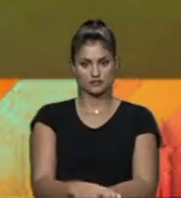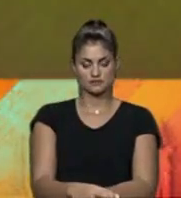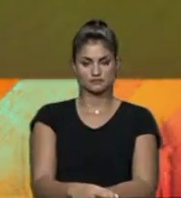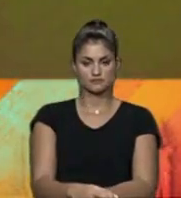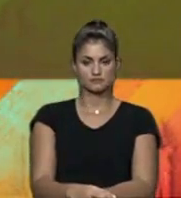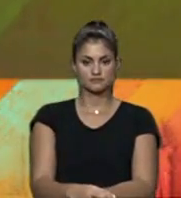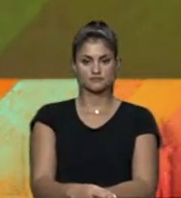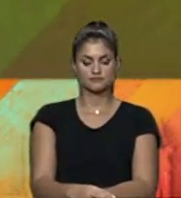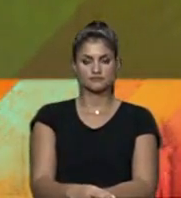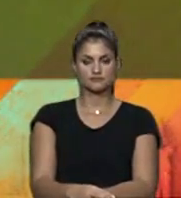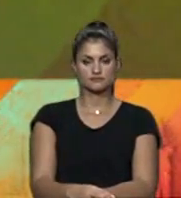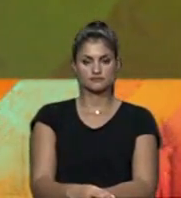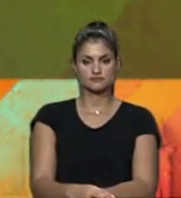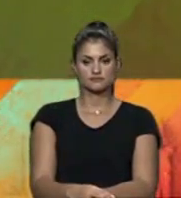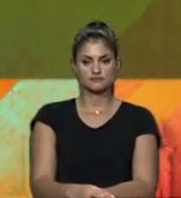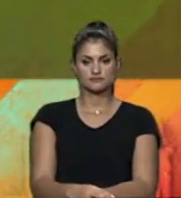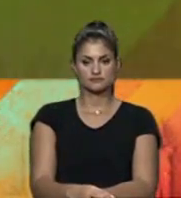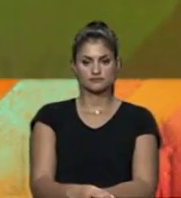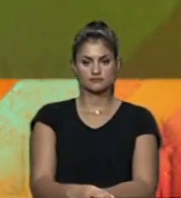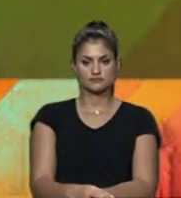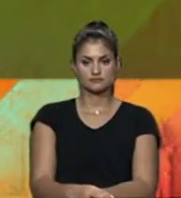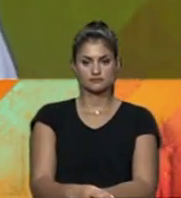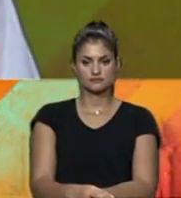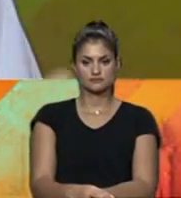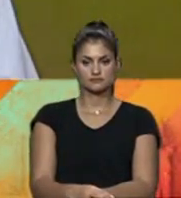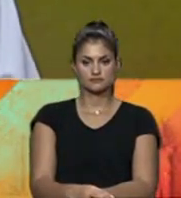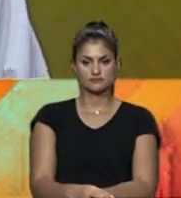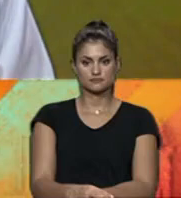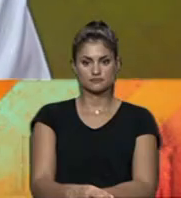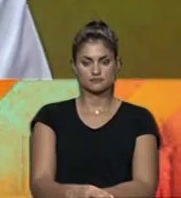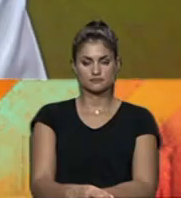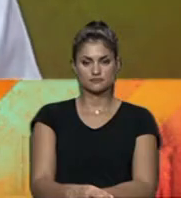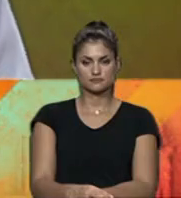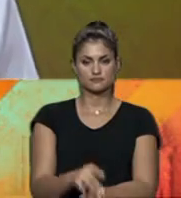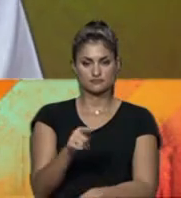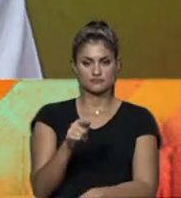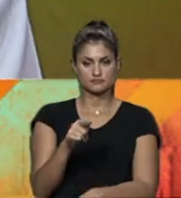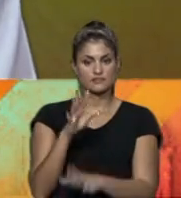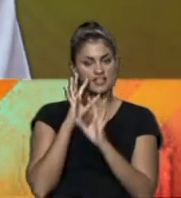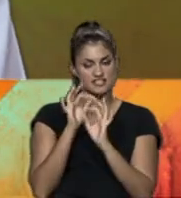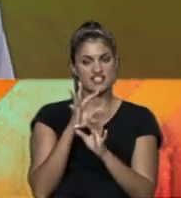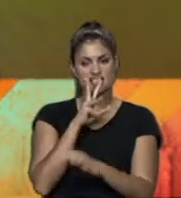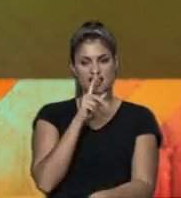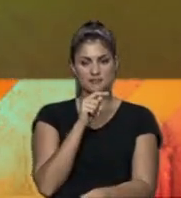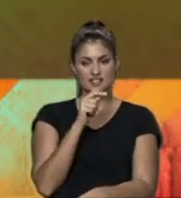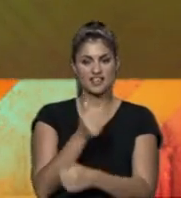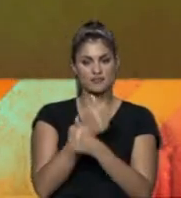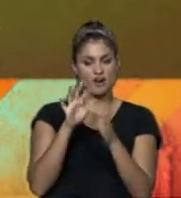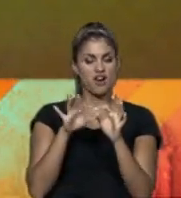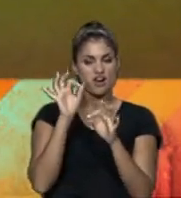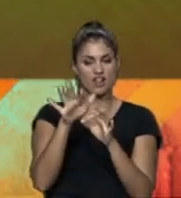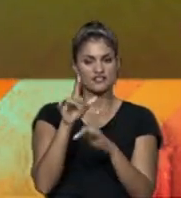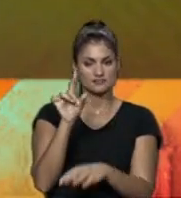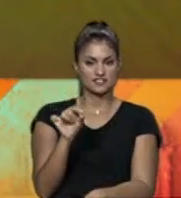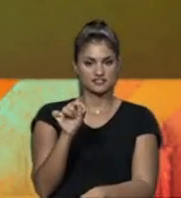coisa. Que belo truque. Menos tempo, fazemos assim estes truques e a minha mãe era belíssima a dar-me esses truques. Como é que está? Todos.